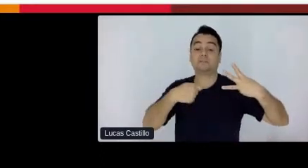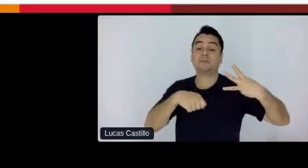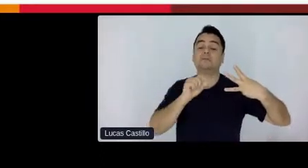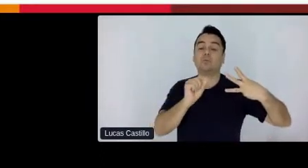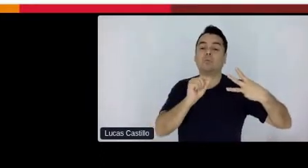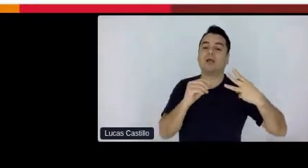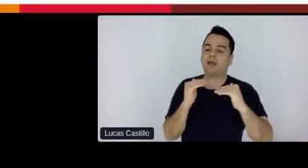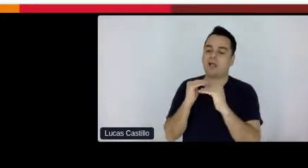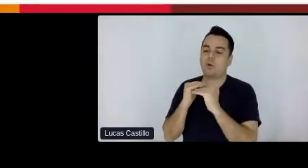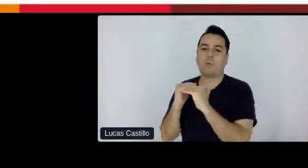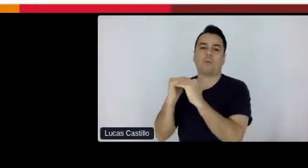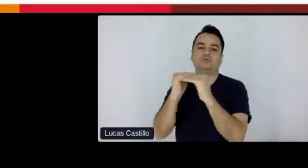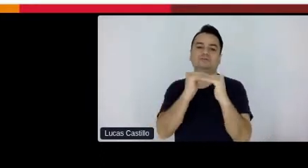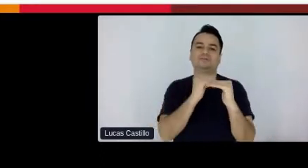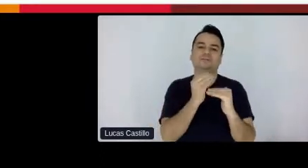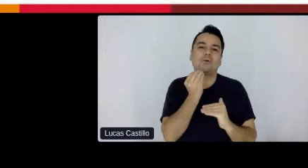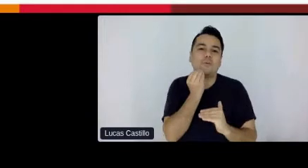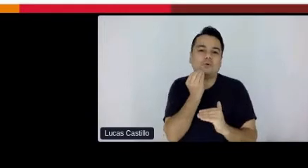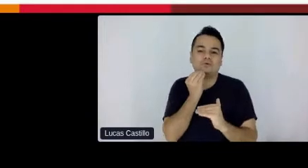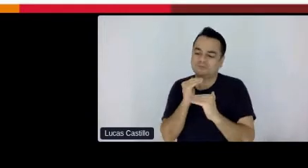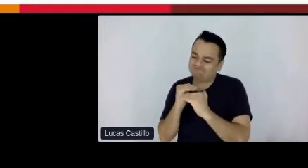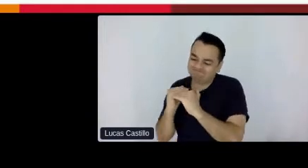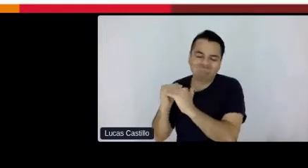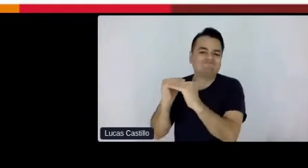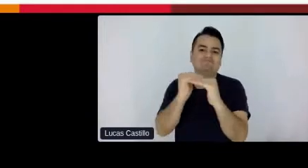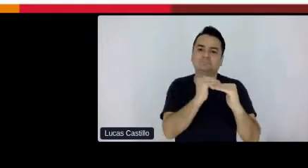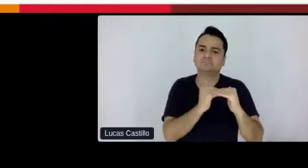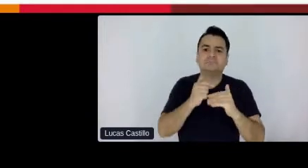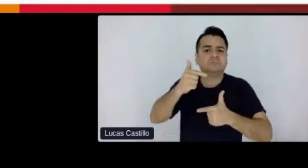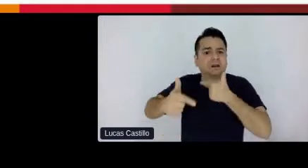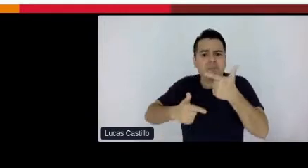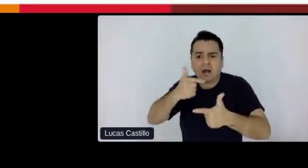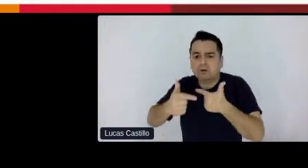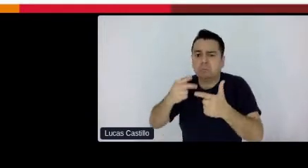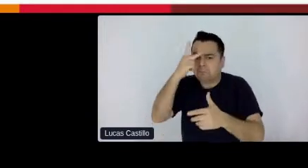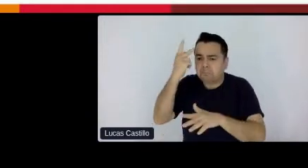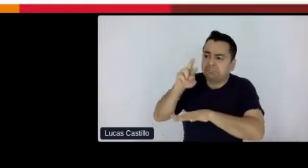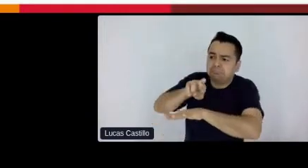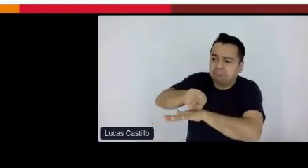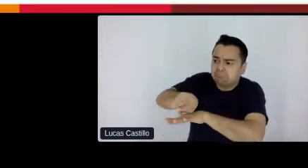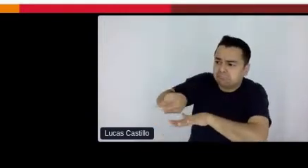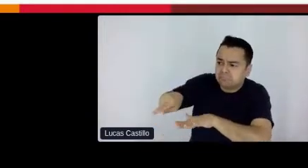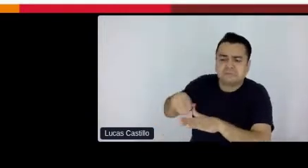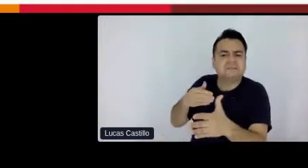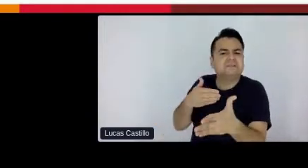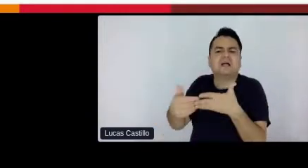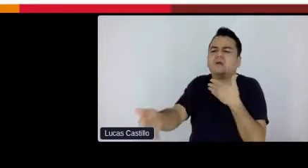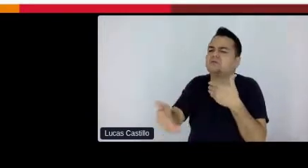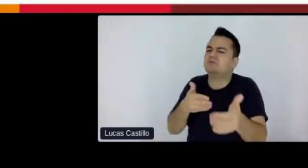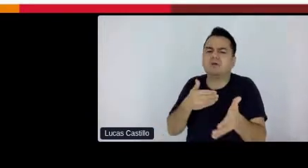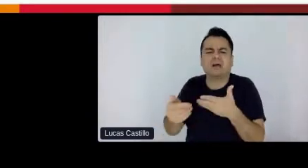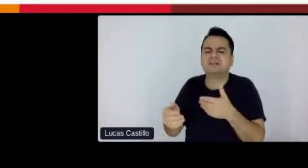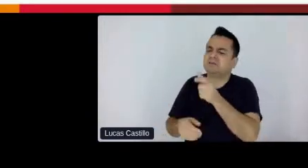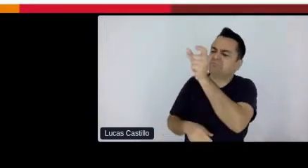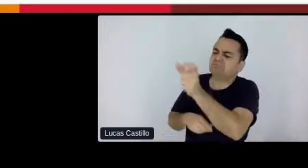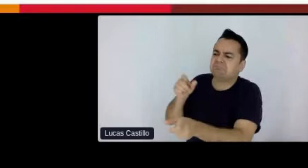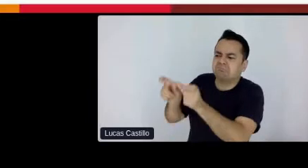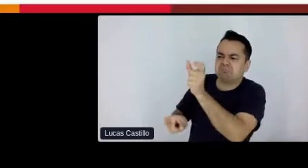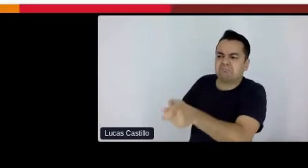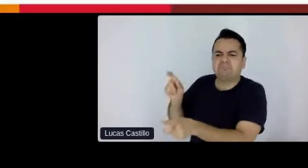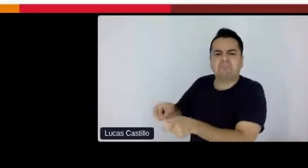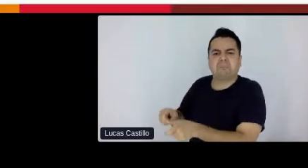de oportunidades para colaboradores profissionalmente aptos para uma posição, independente de